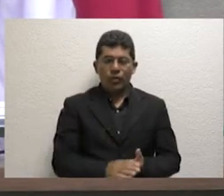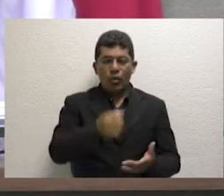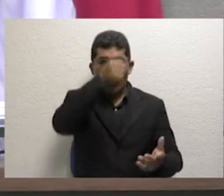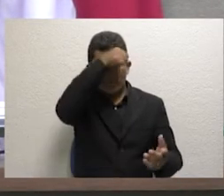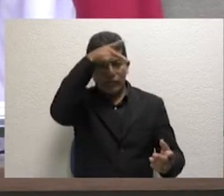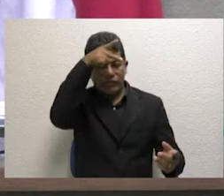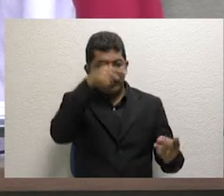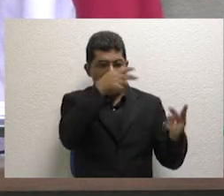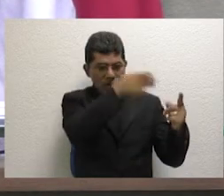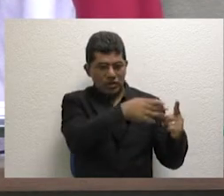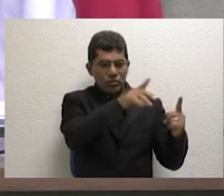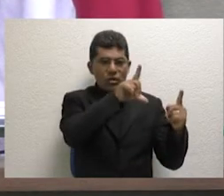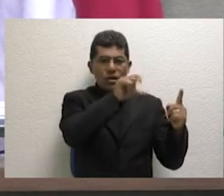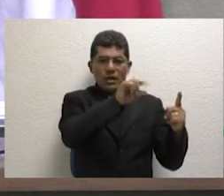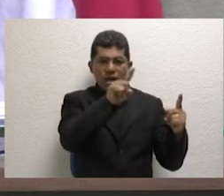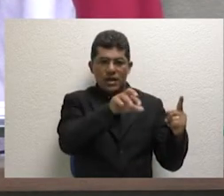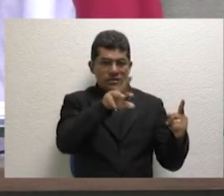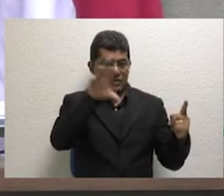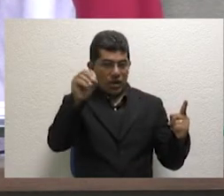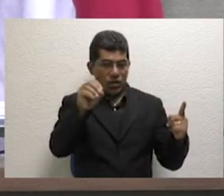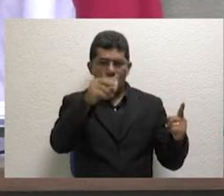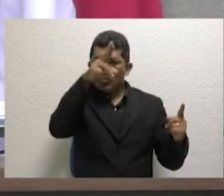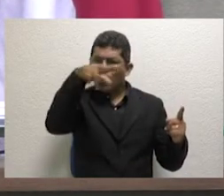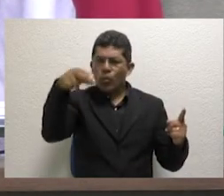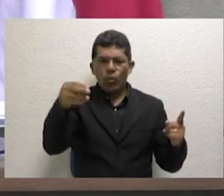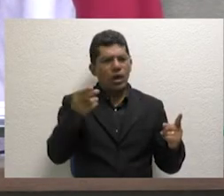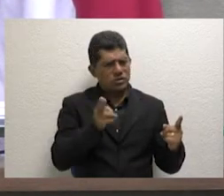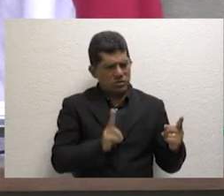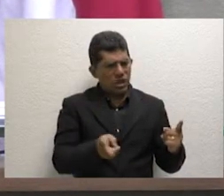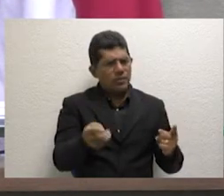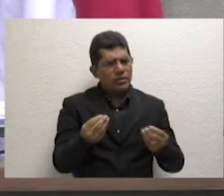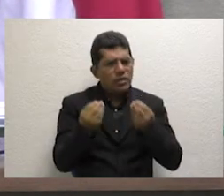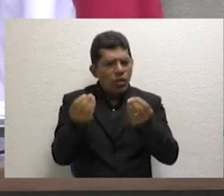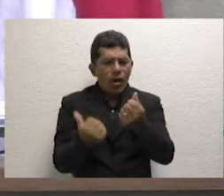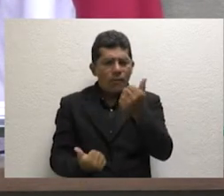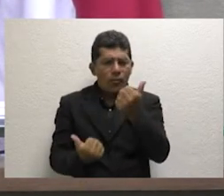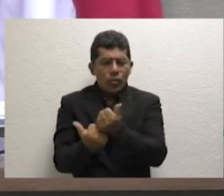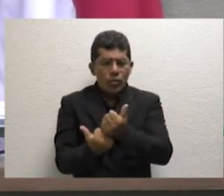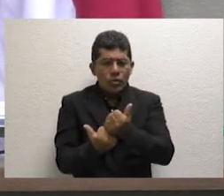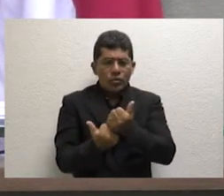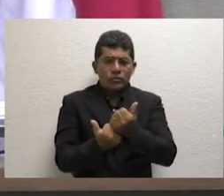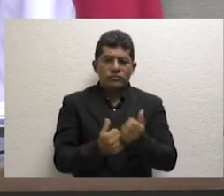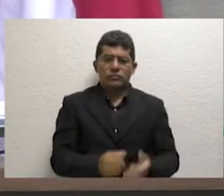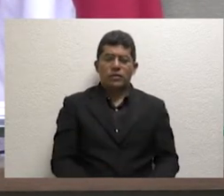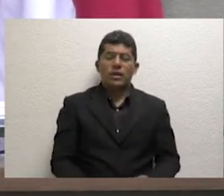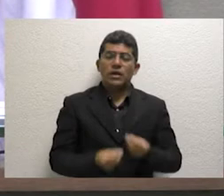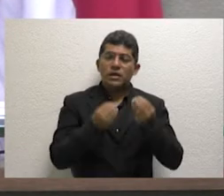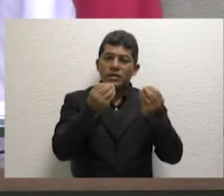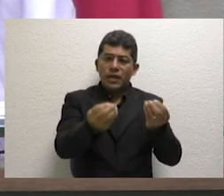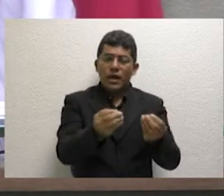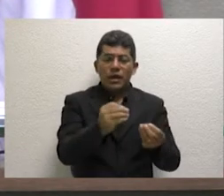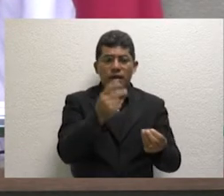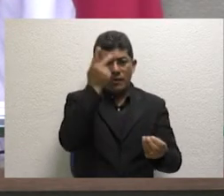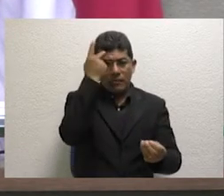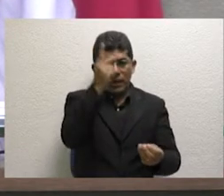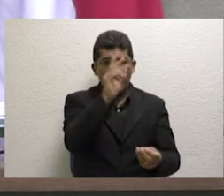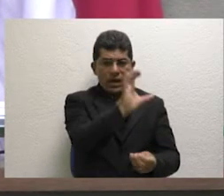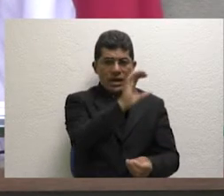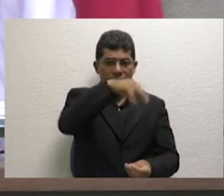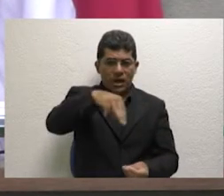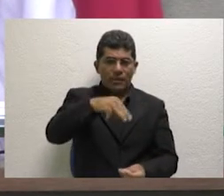Martins nunca deixou de apoiar de colaborar e enviar à Câmara dos vereadores